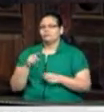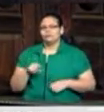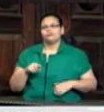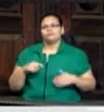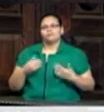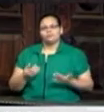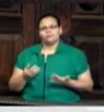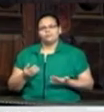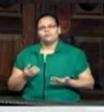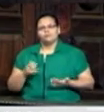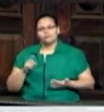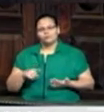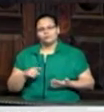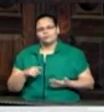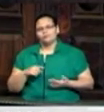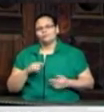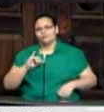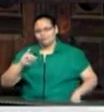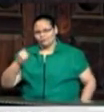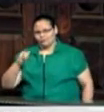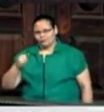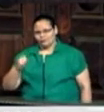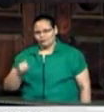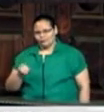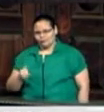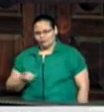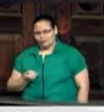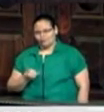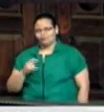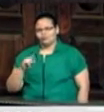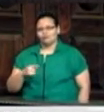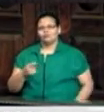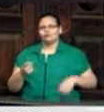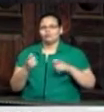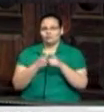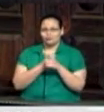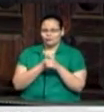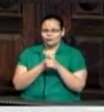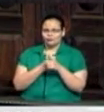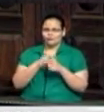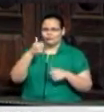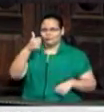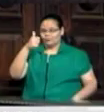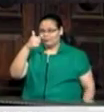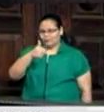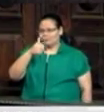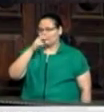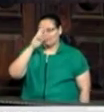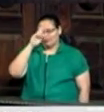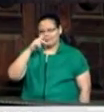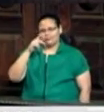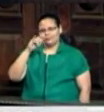você perdoar juros e mora da dívida de IPVA